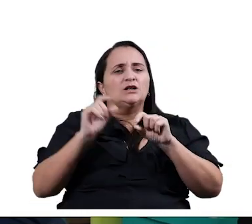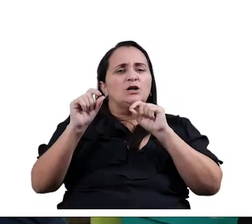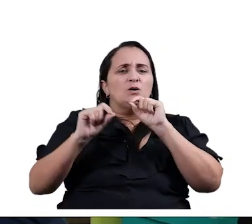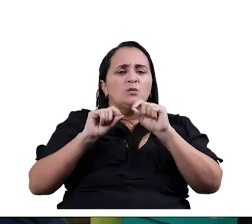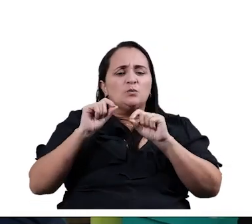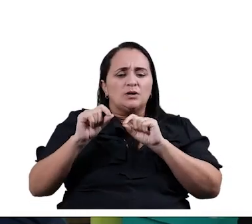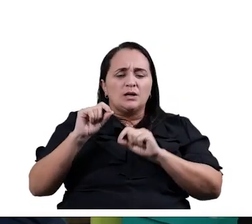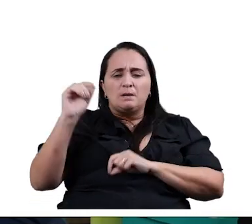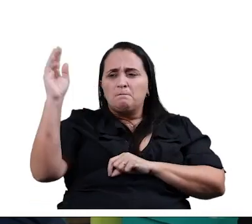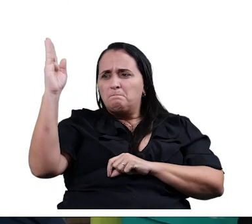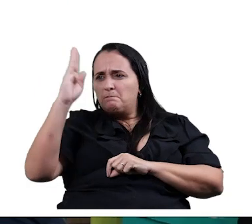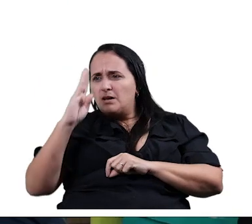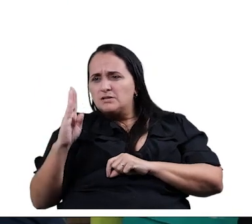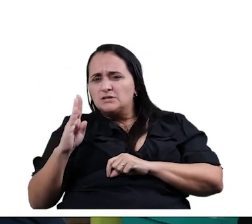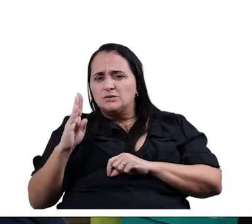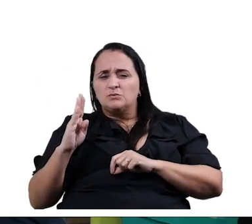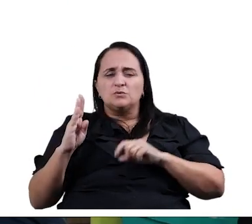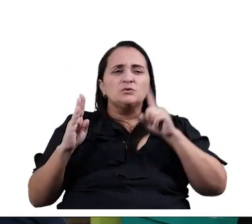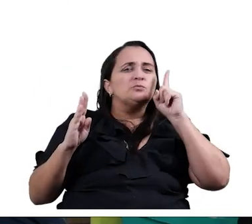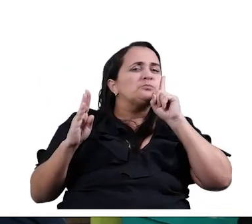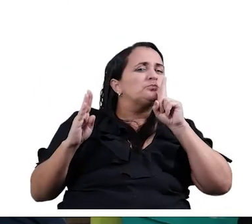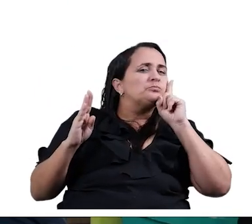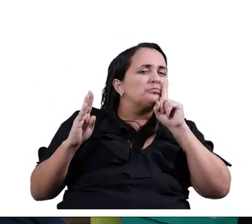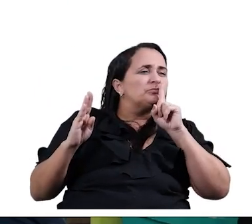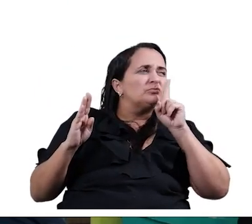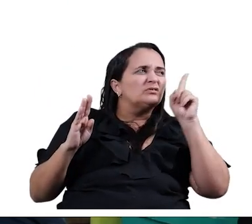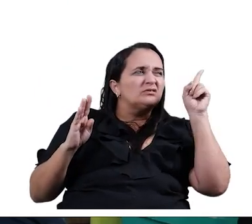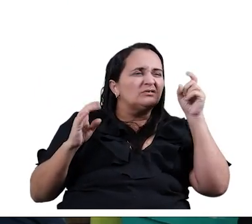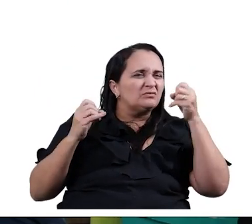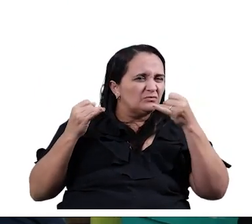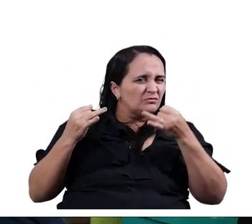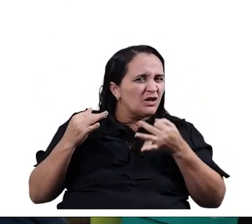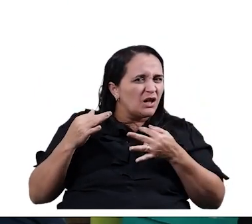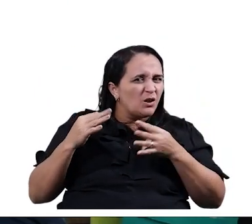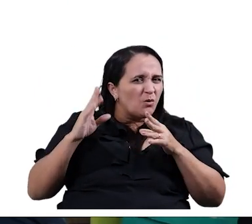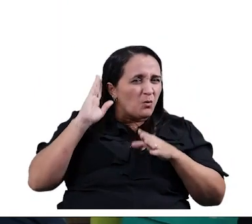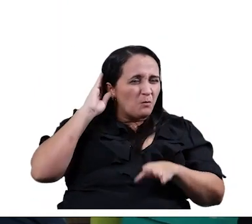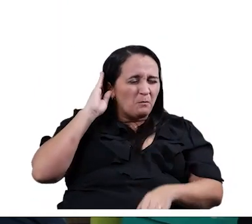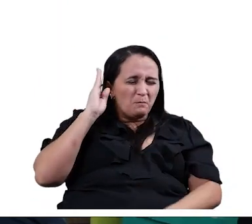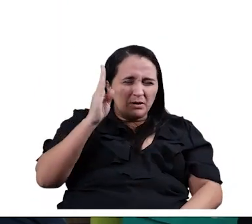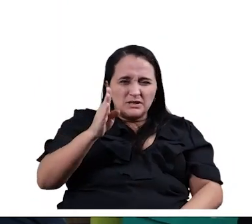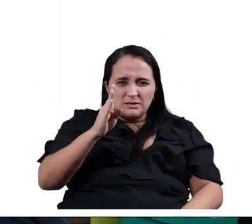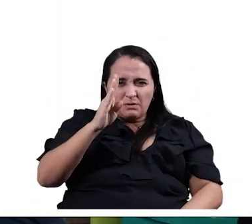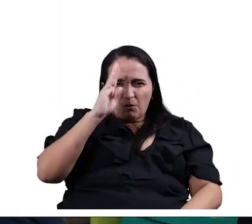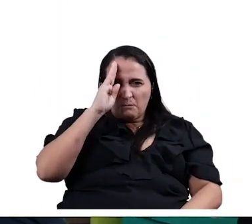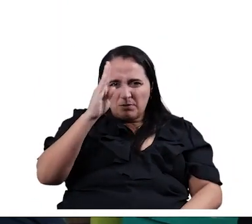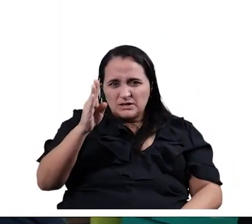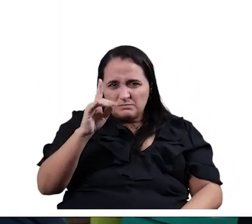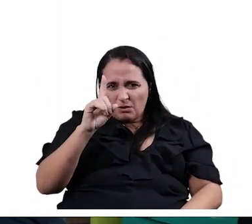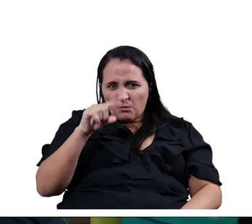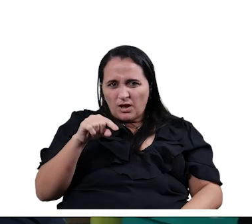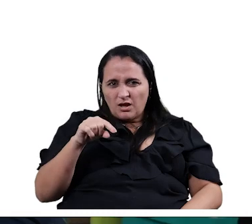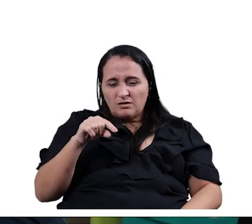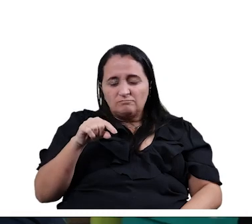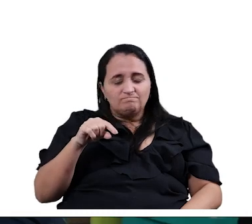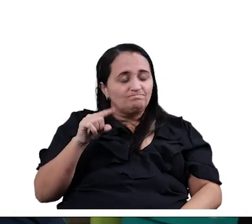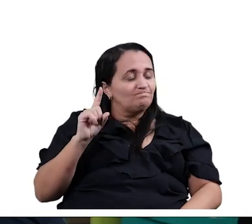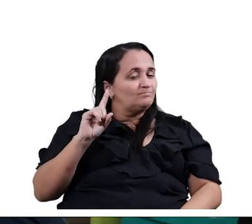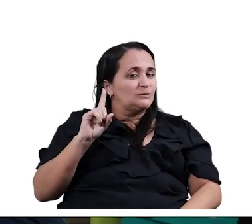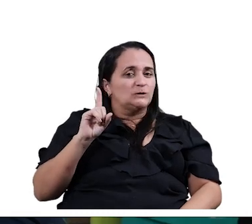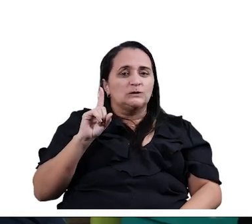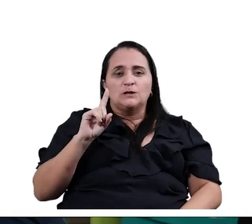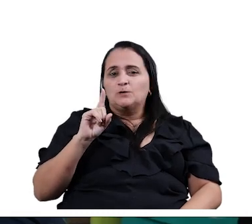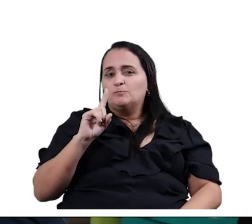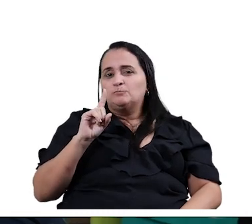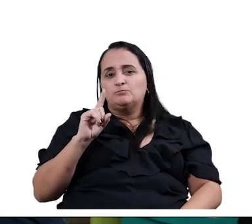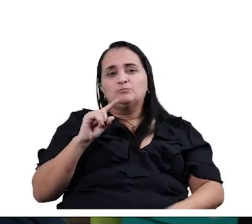de Brasil e Estados Unidos. Foi isso que o texto... Esse foi o assunto principal?